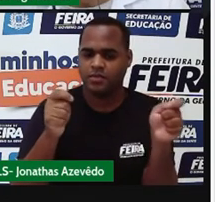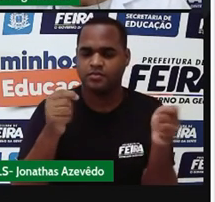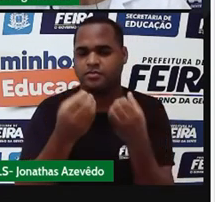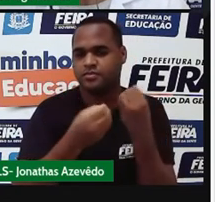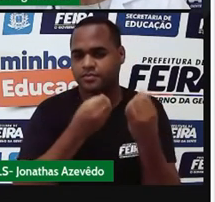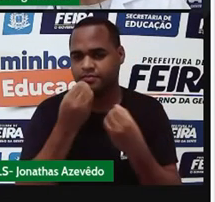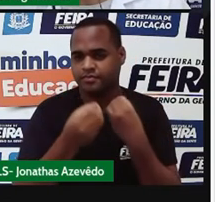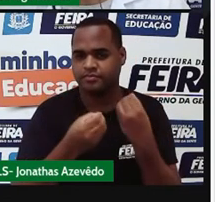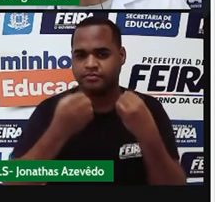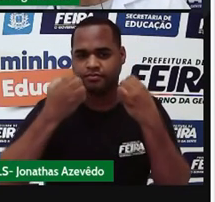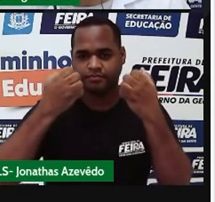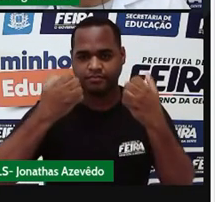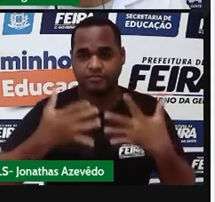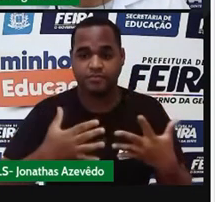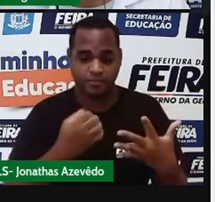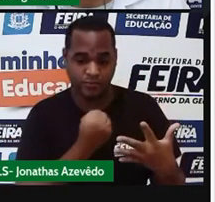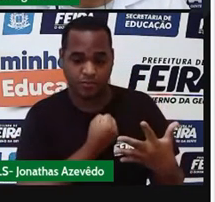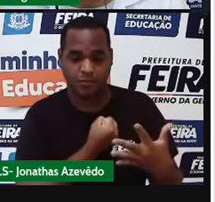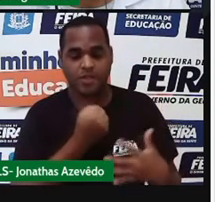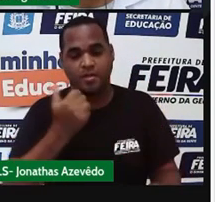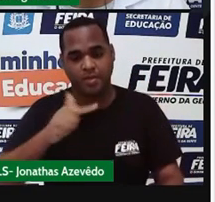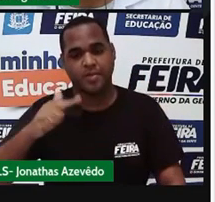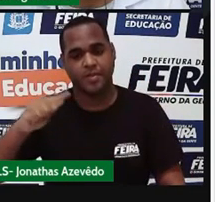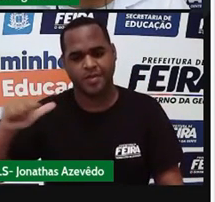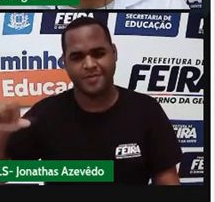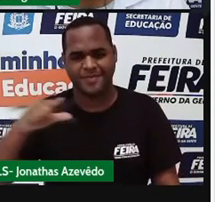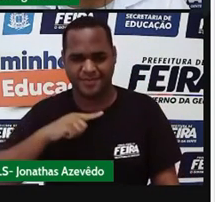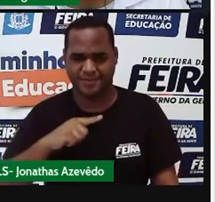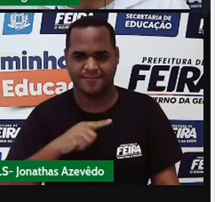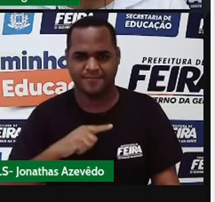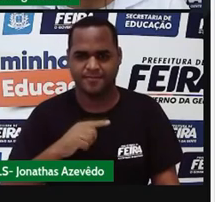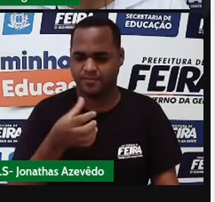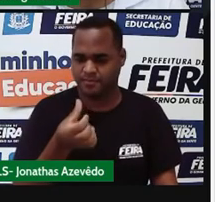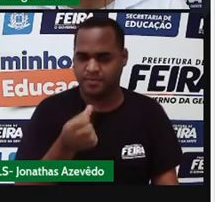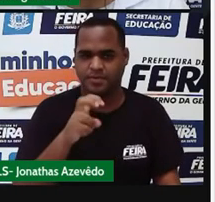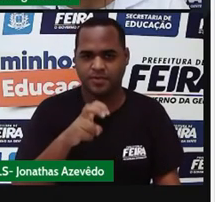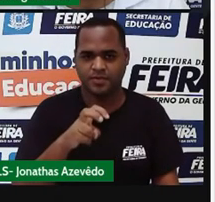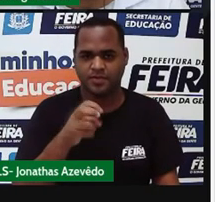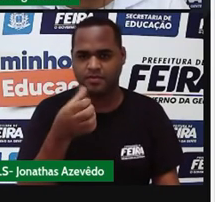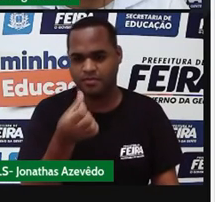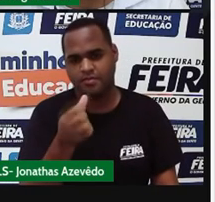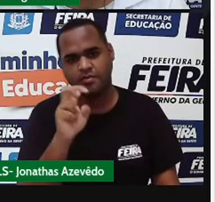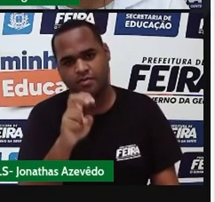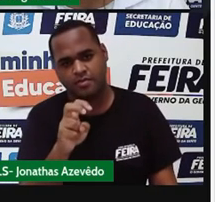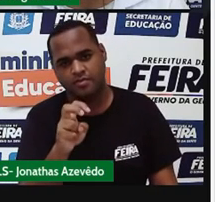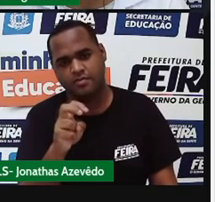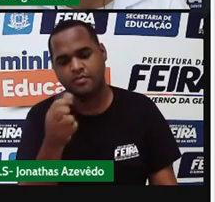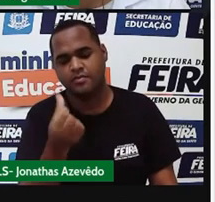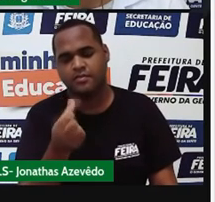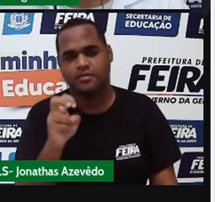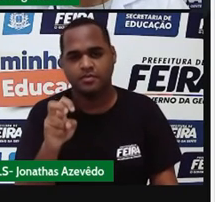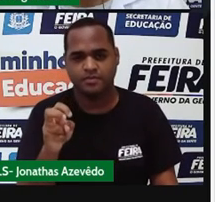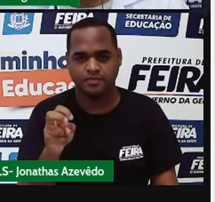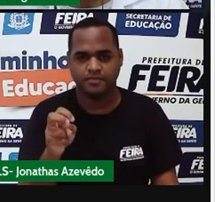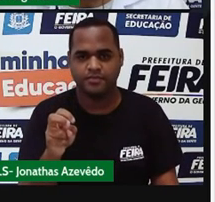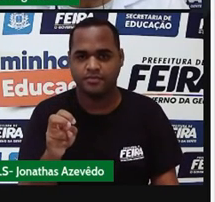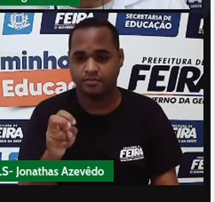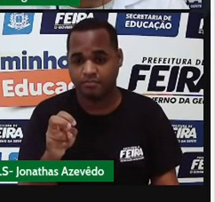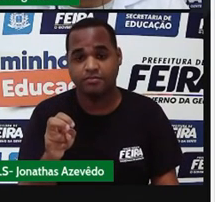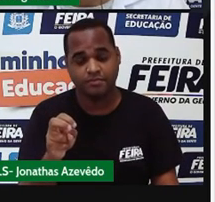fazer assim qual é o número que está se repetindo a que os 65 6565